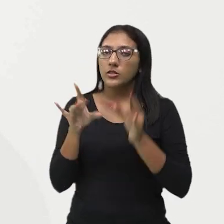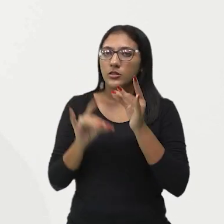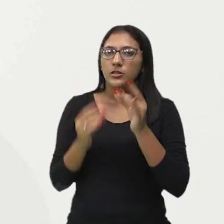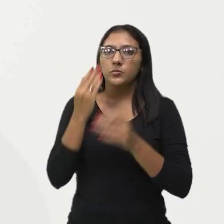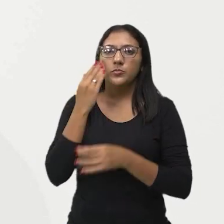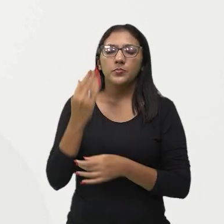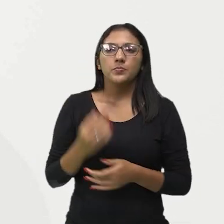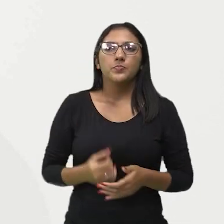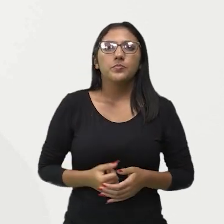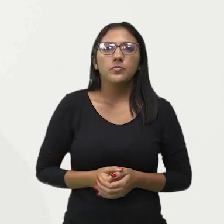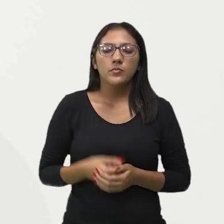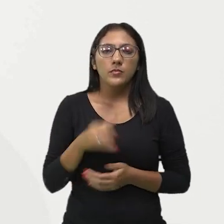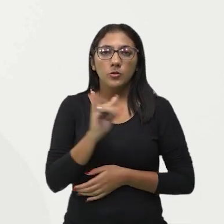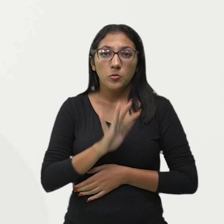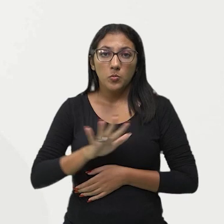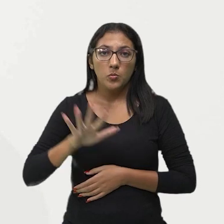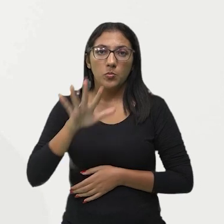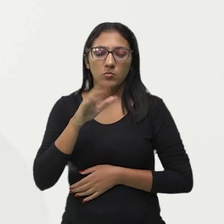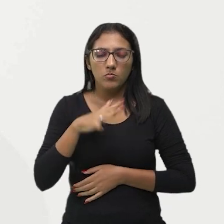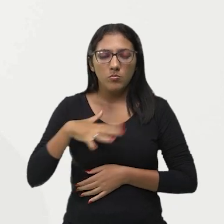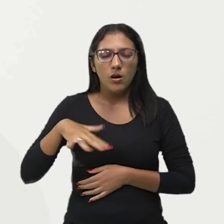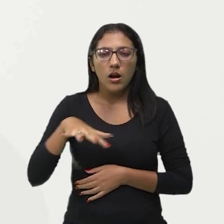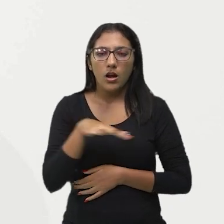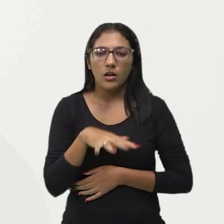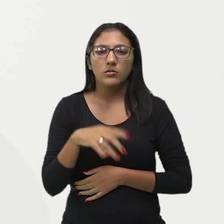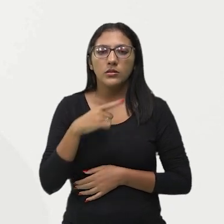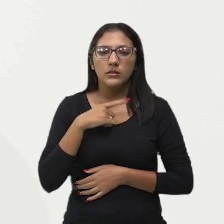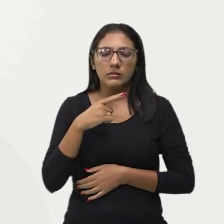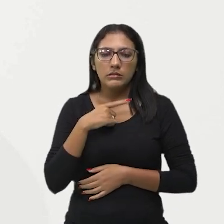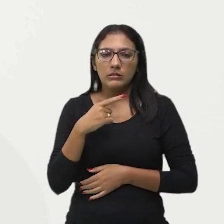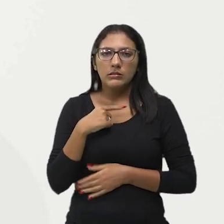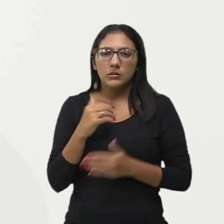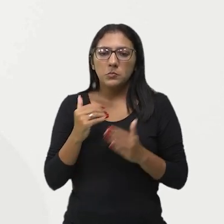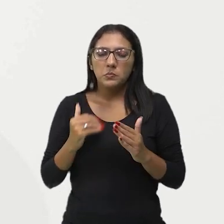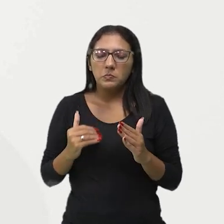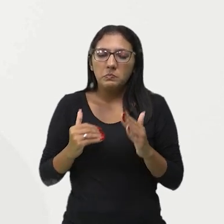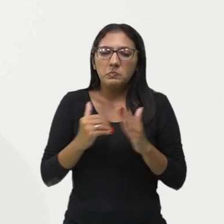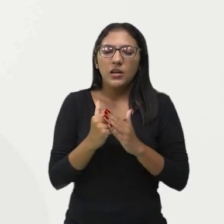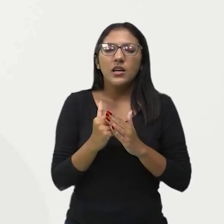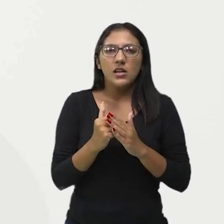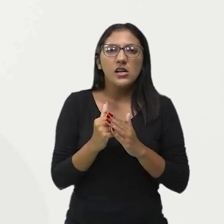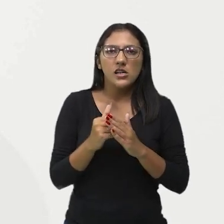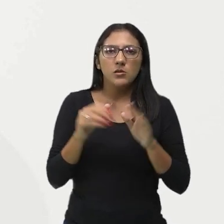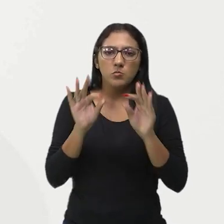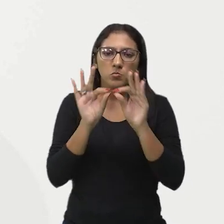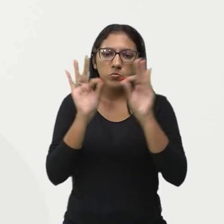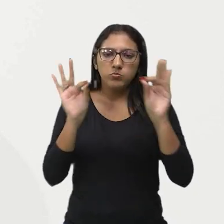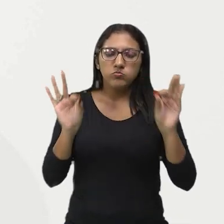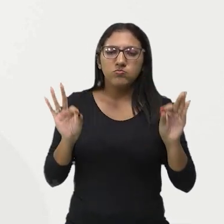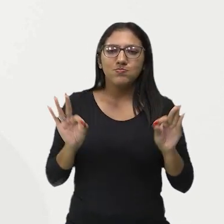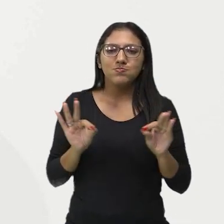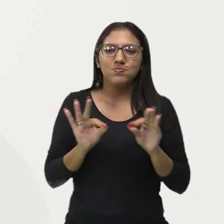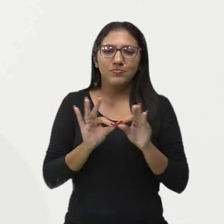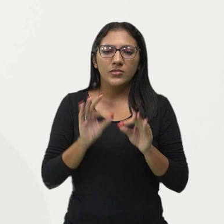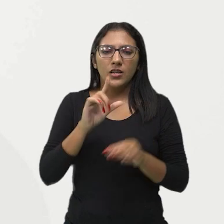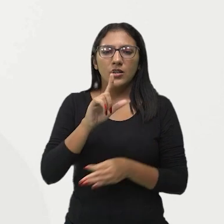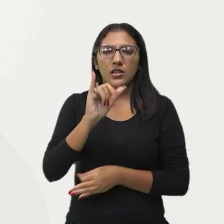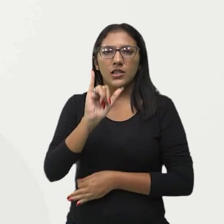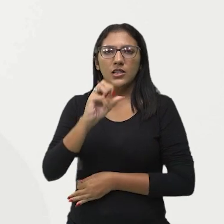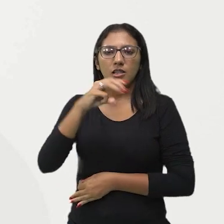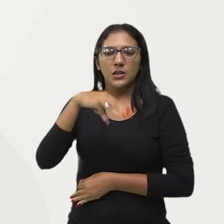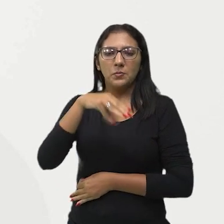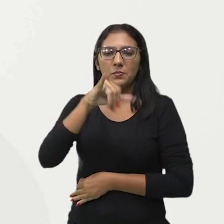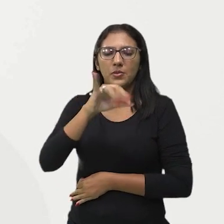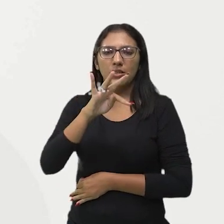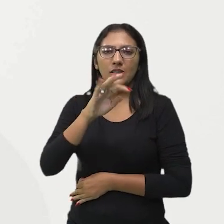limitada por uma circunferência, ó. Limitada. A circunferência é essa volta, tá bom? Olha aqui, ó.